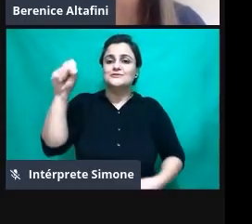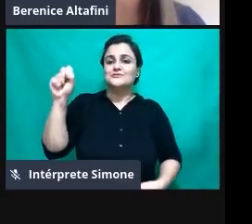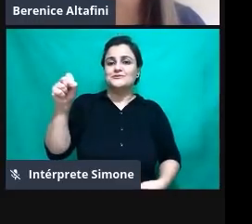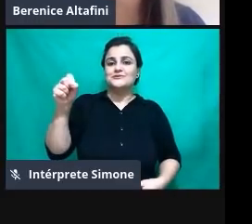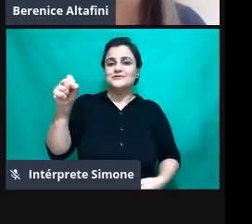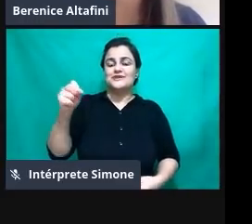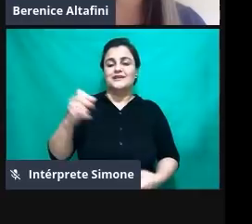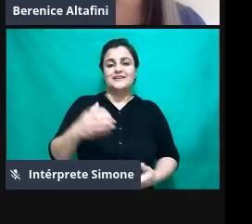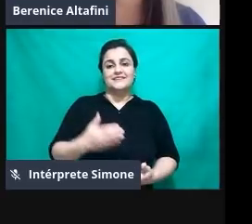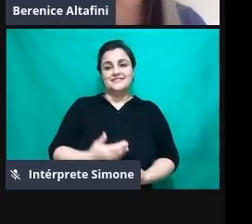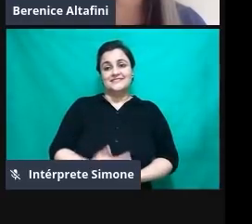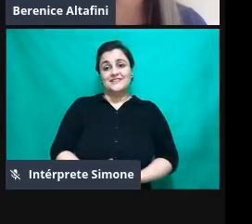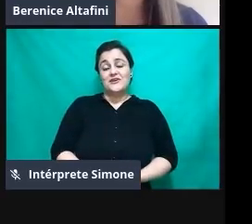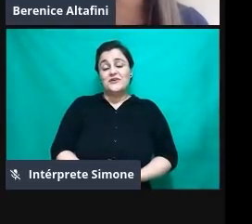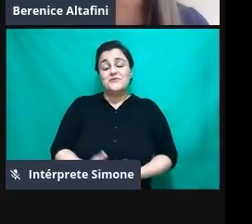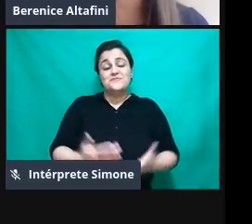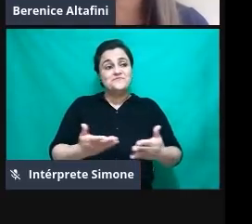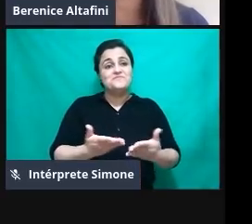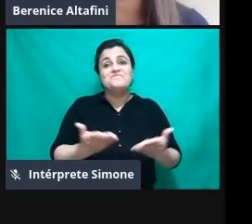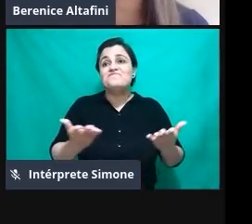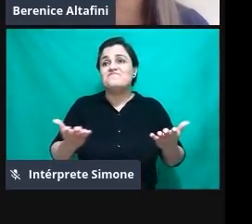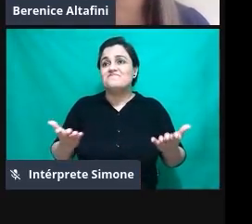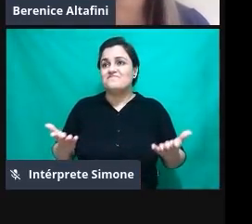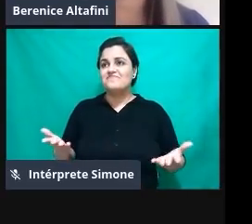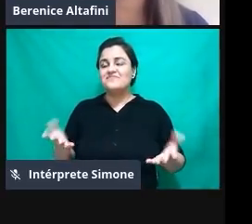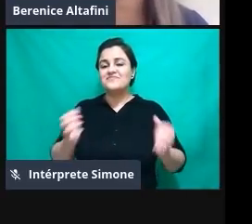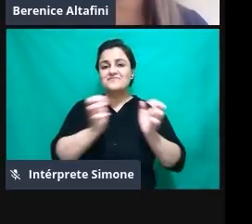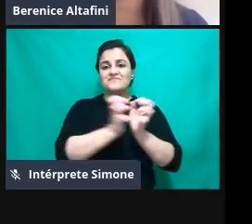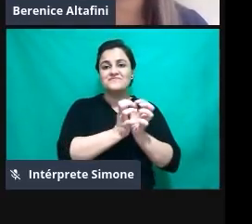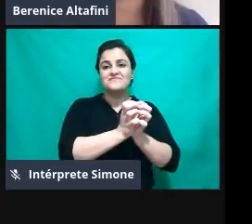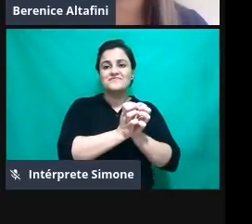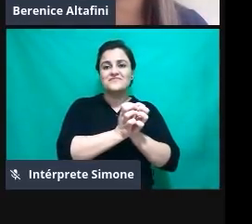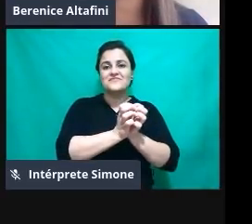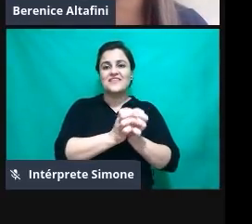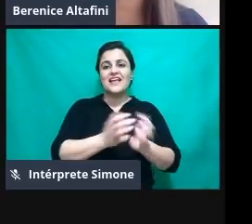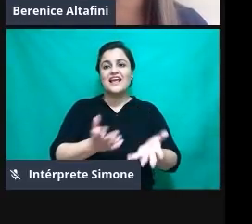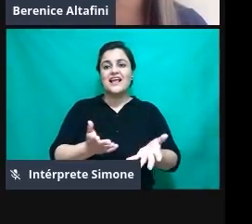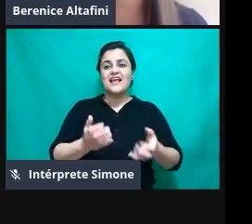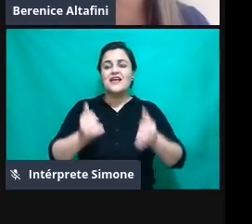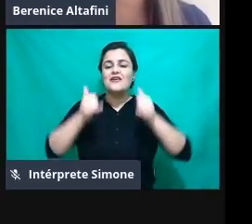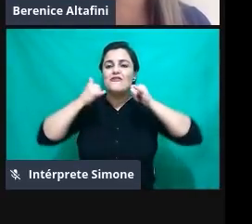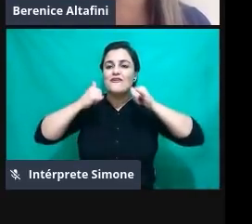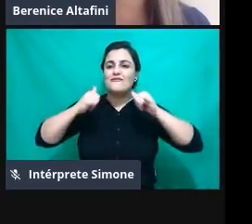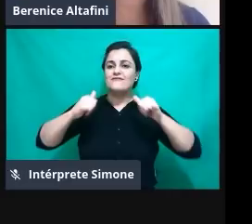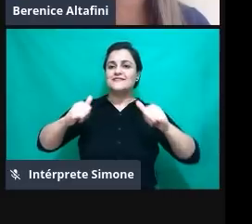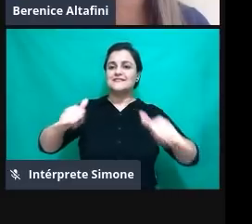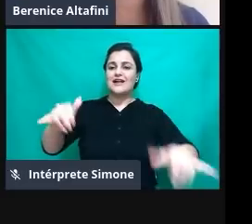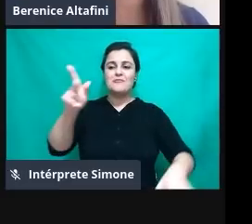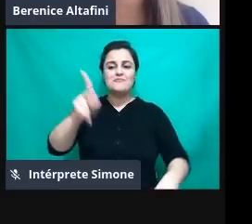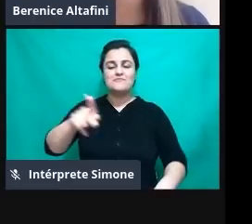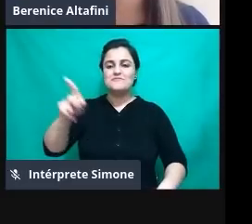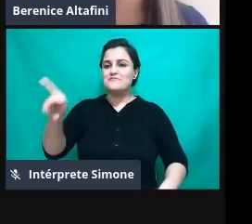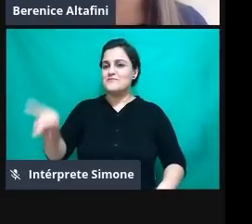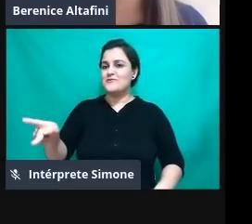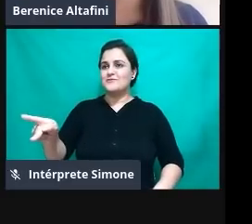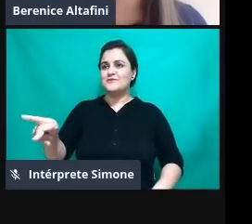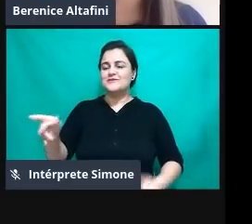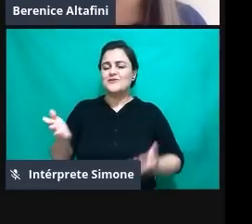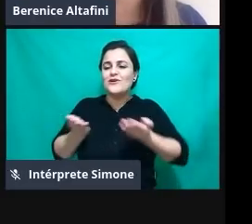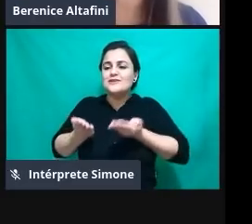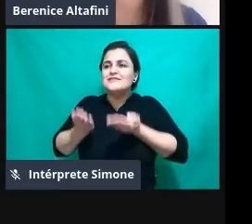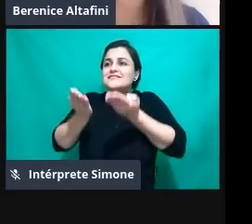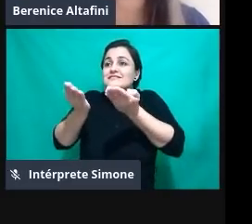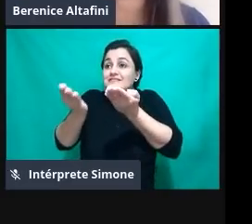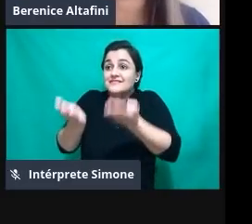aluno. Então, nós queremos dizer a todos vocês, professoras e professores, que nesse momento estão se dedicando, né?